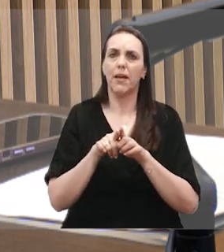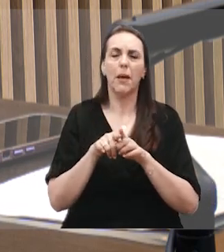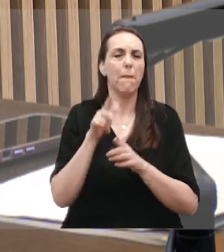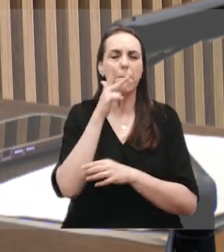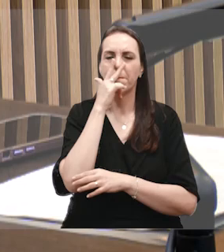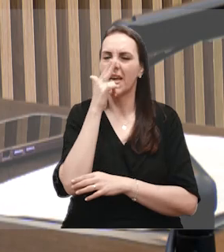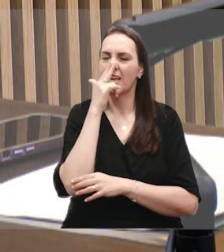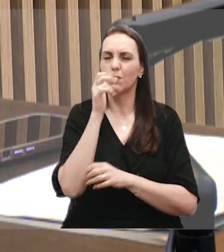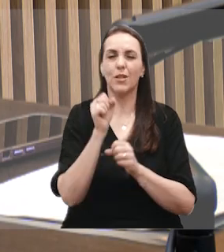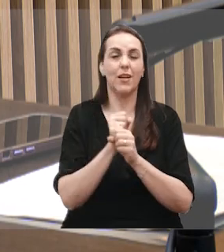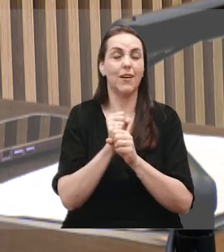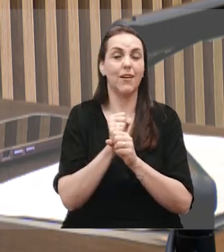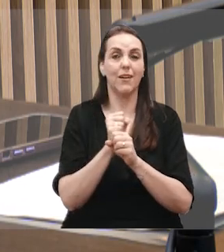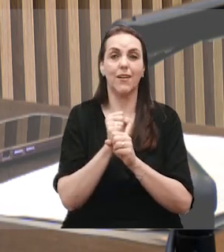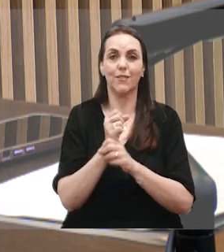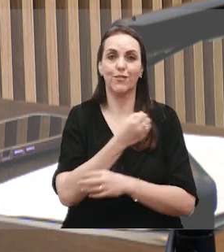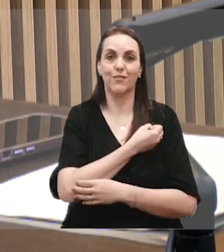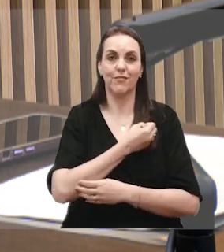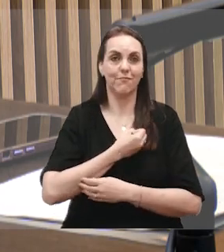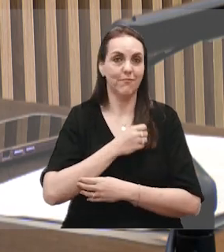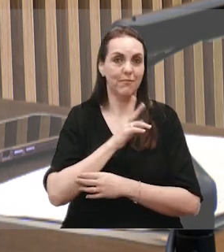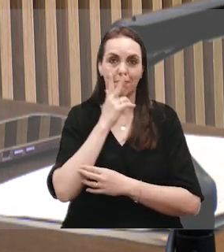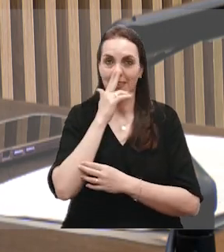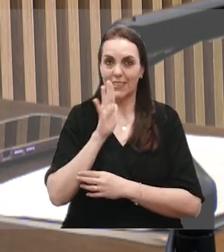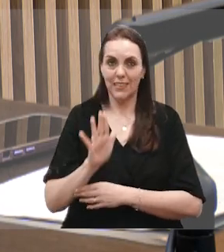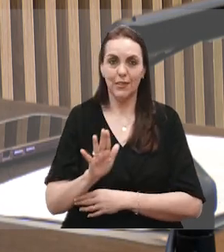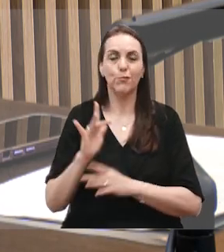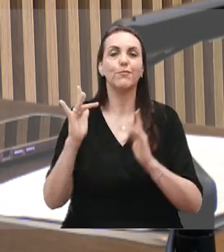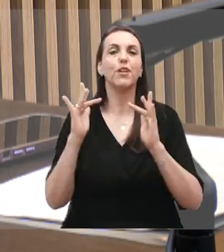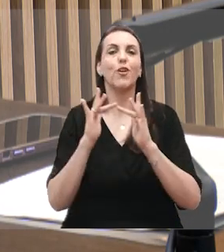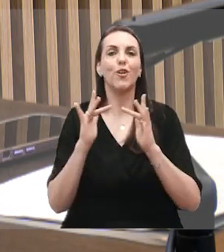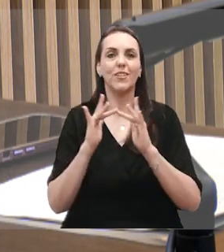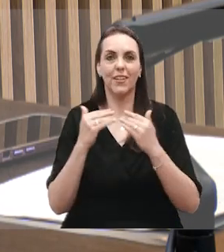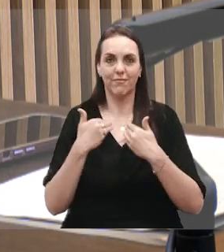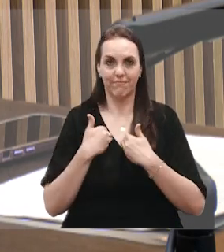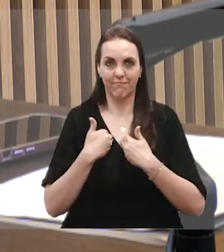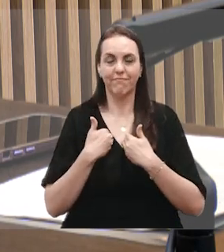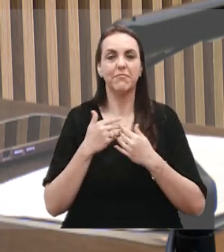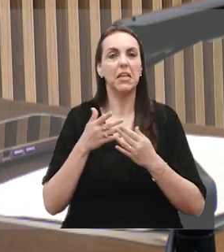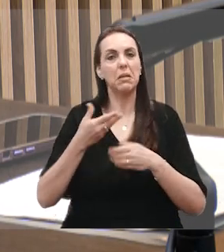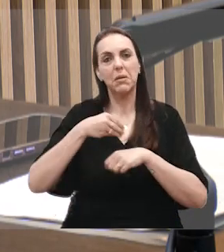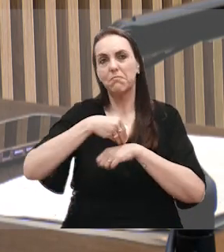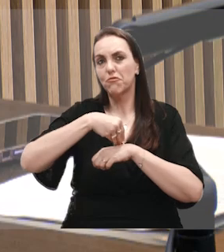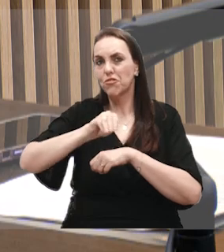há muitos anos, então que as pessoas podem entrar em contato e sugerir, né,